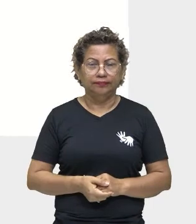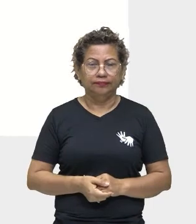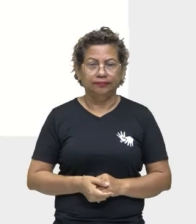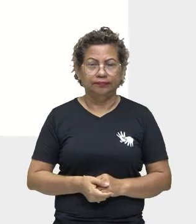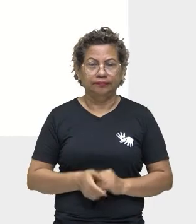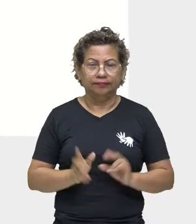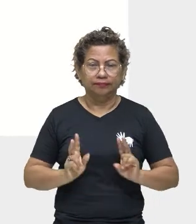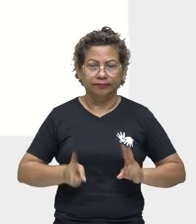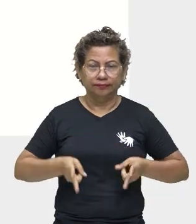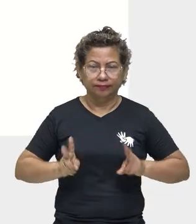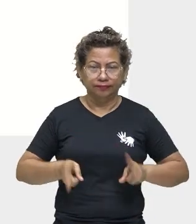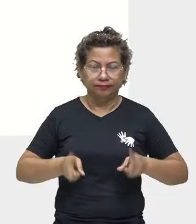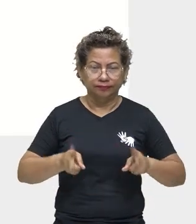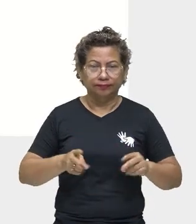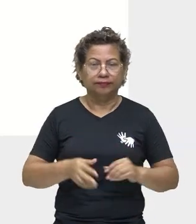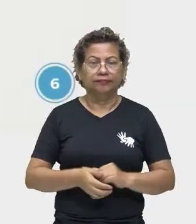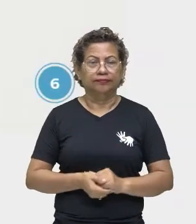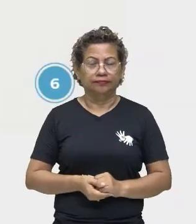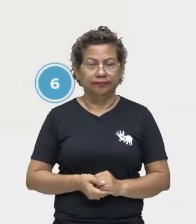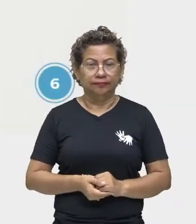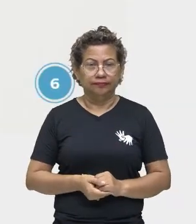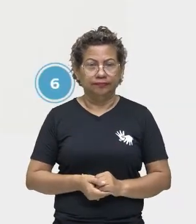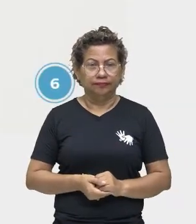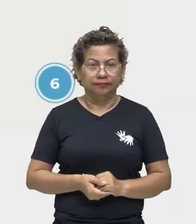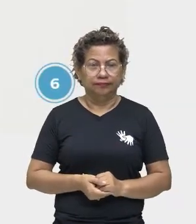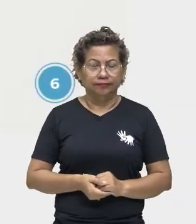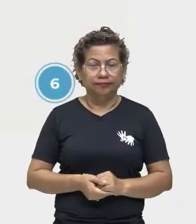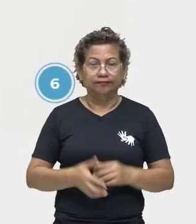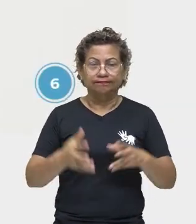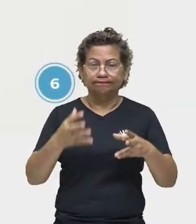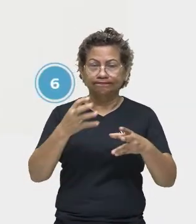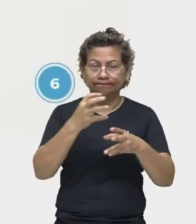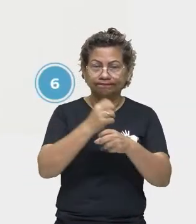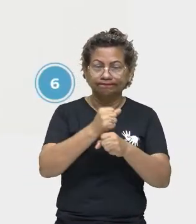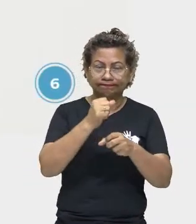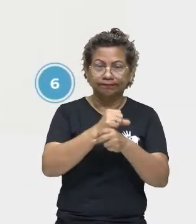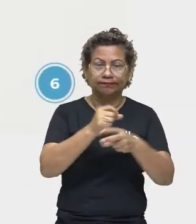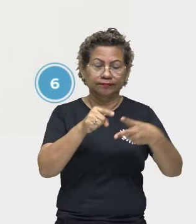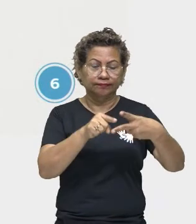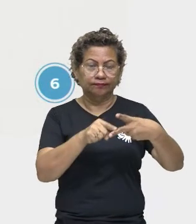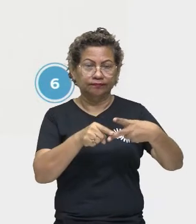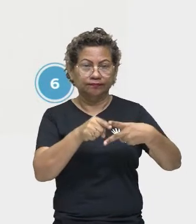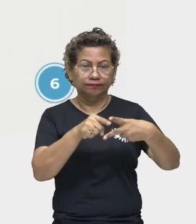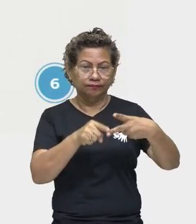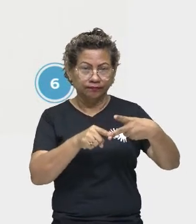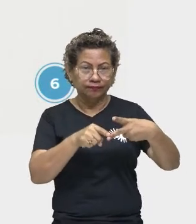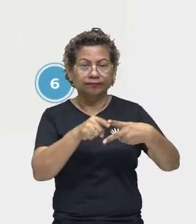Continuando, vamos ver agora a soma dos ângulos externos de um polígono.